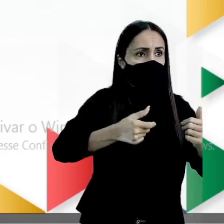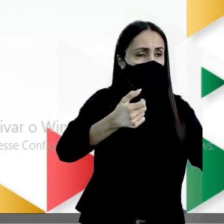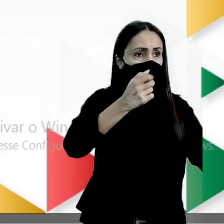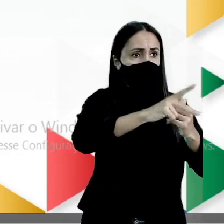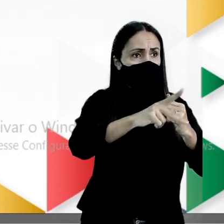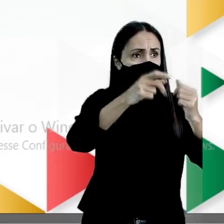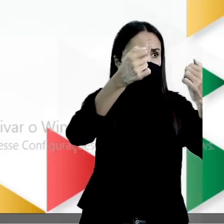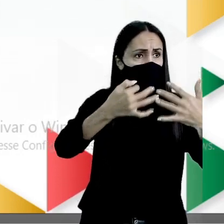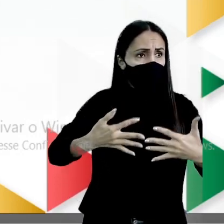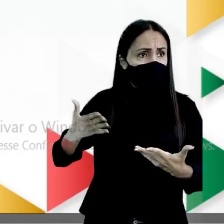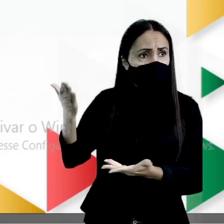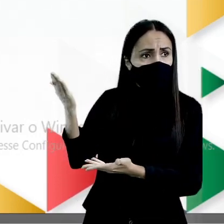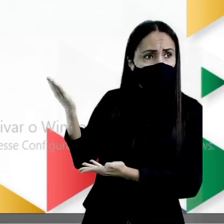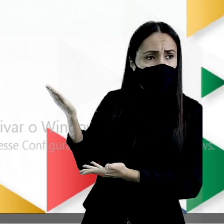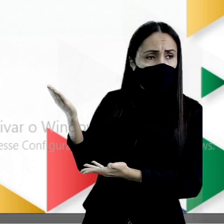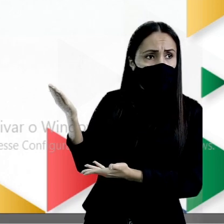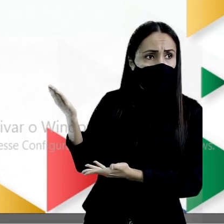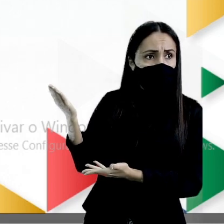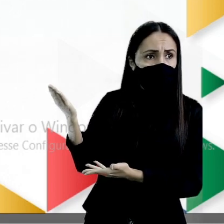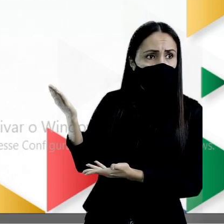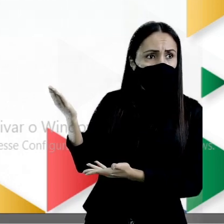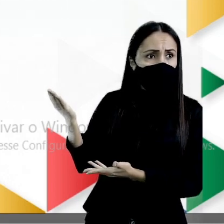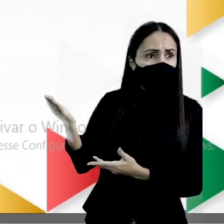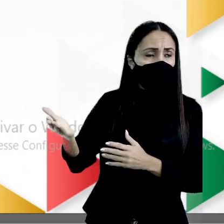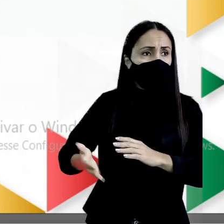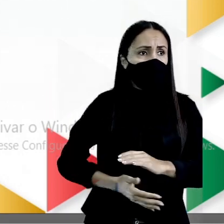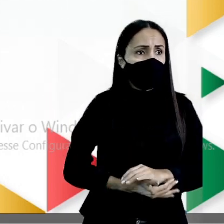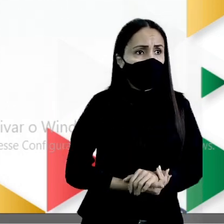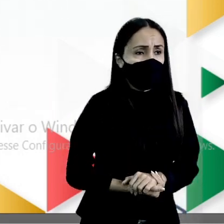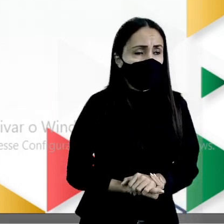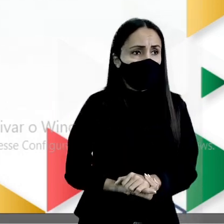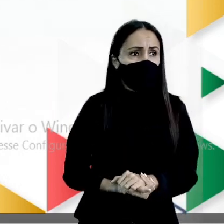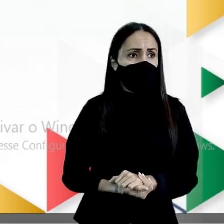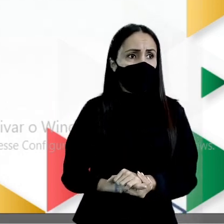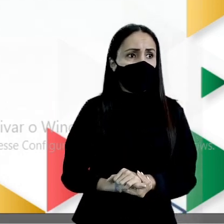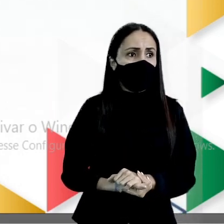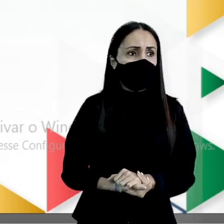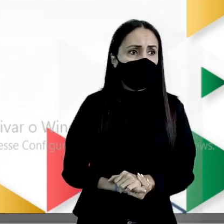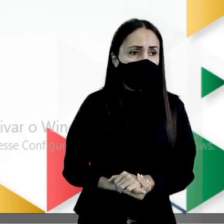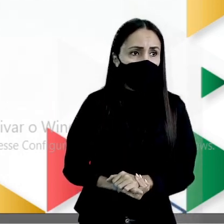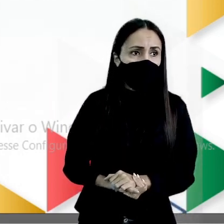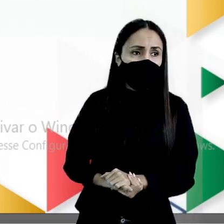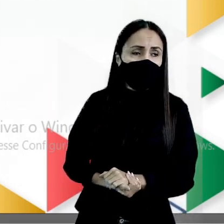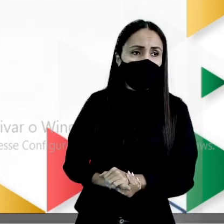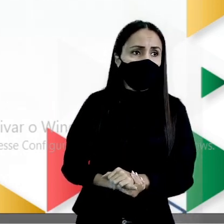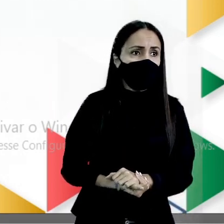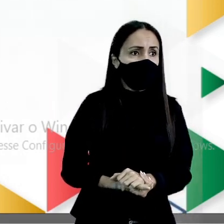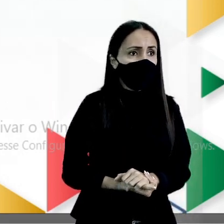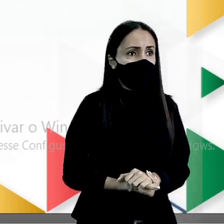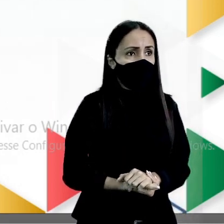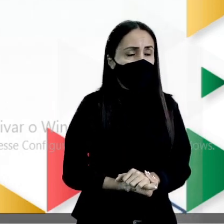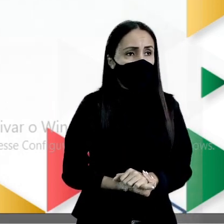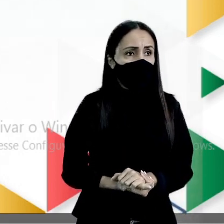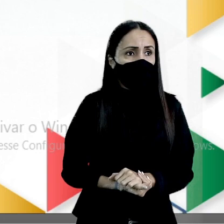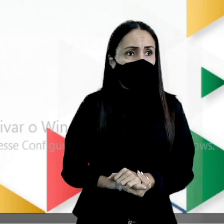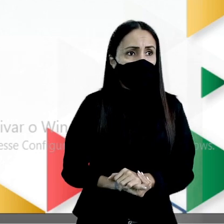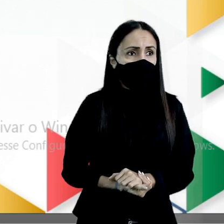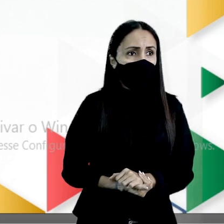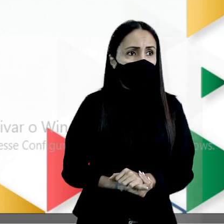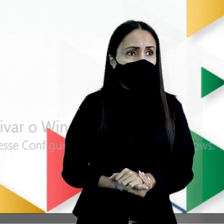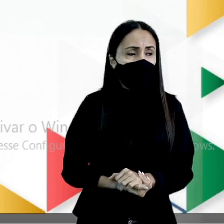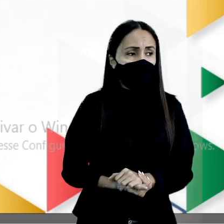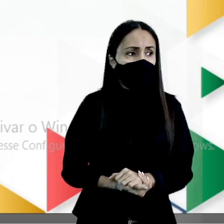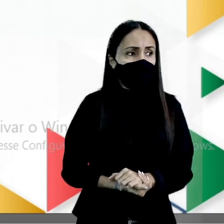outros continentes. Então, parte delas veio para o Brasil. Os imigrantes europeus